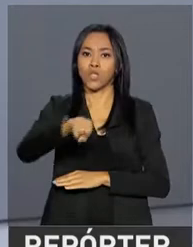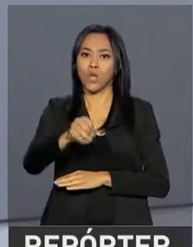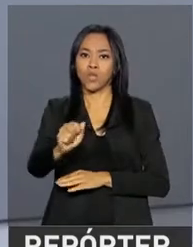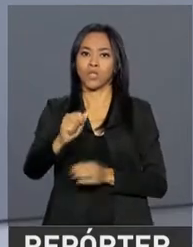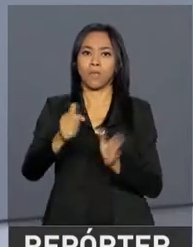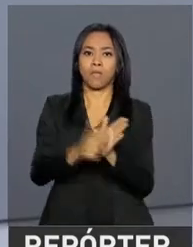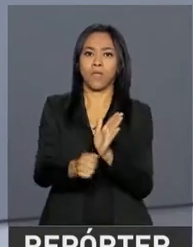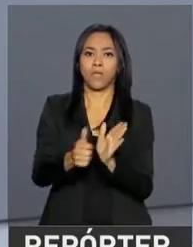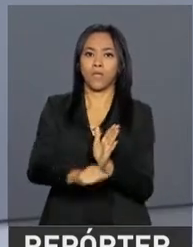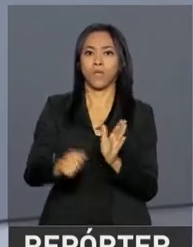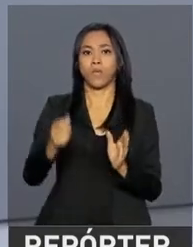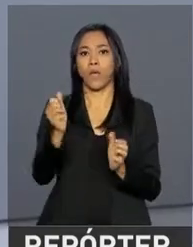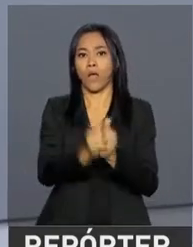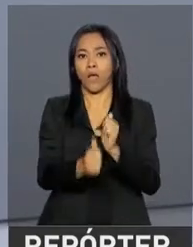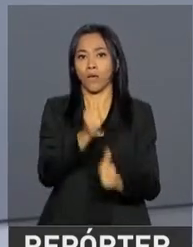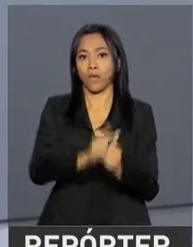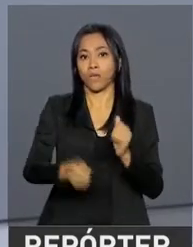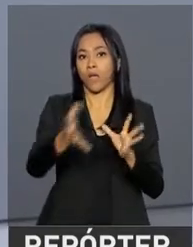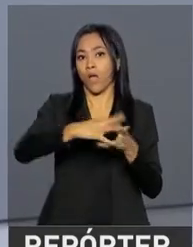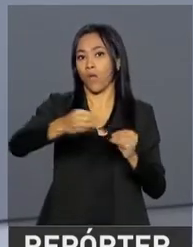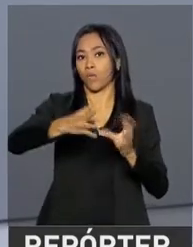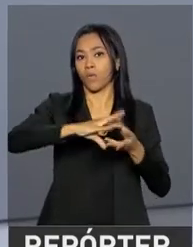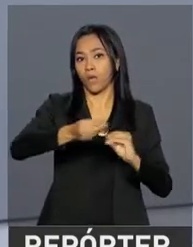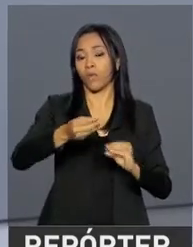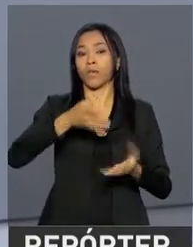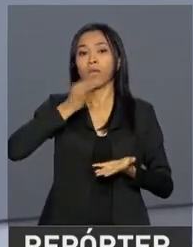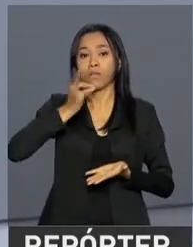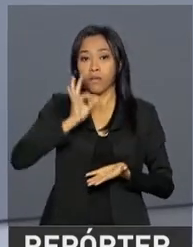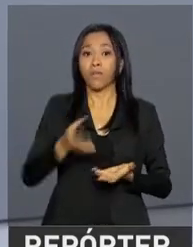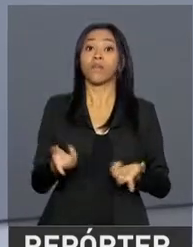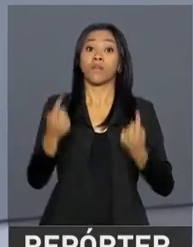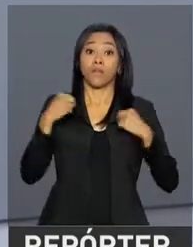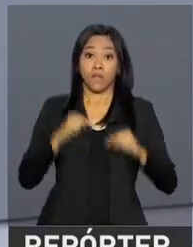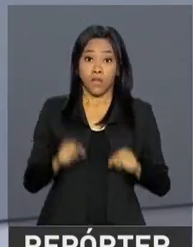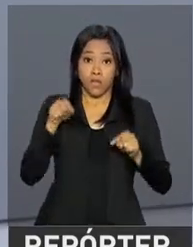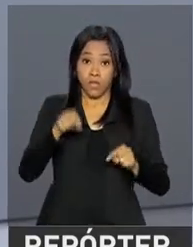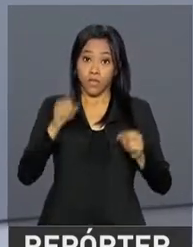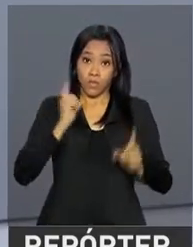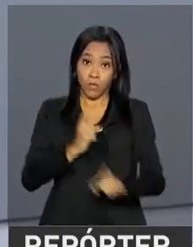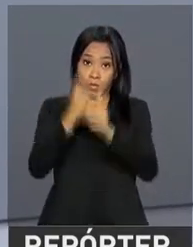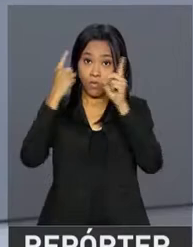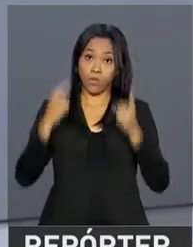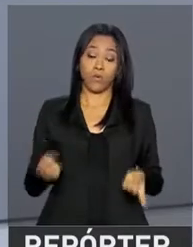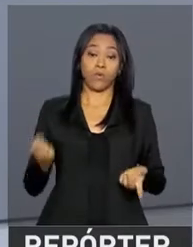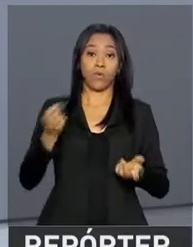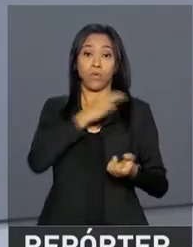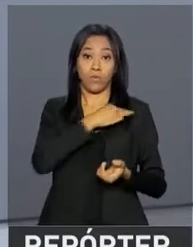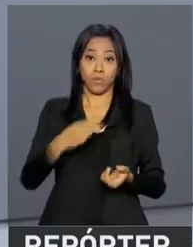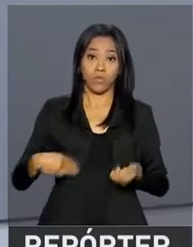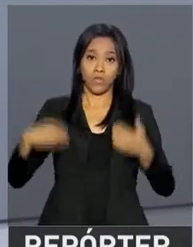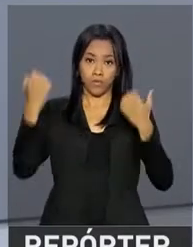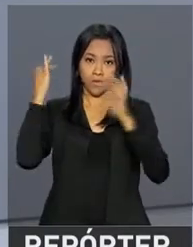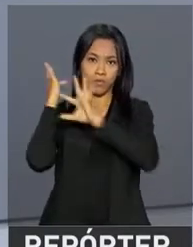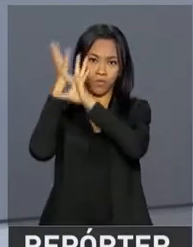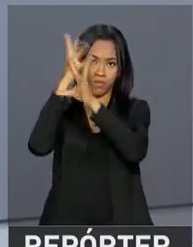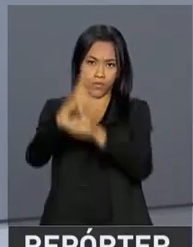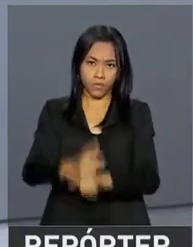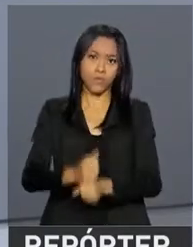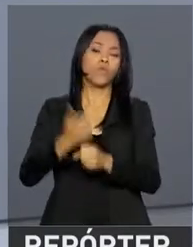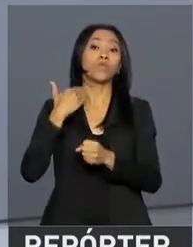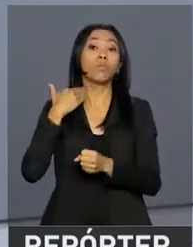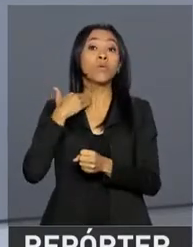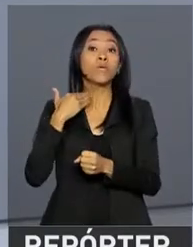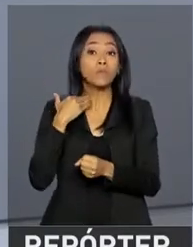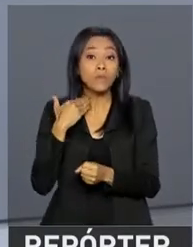algodão e café durante a cerimônia o presidente do banco do brasil paulo caffarelli fez um balanço das ações do banco para